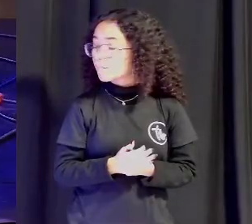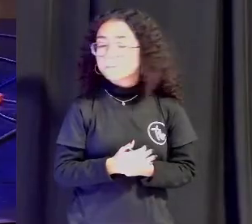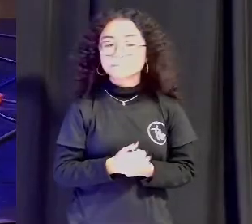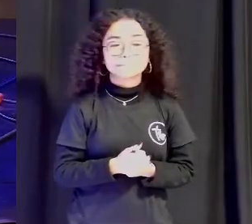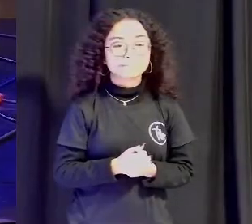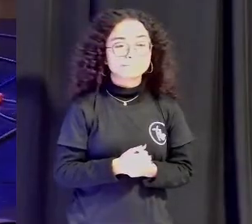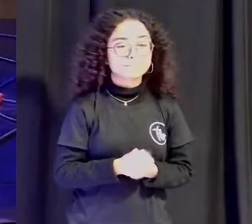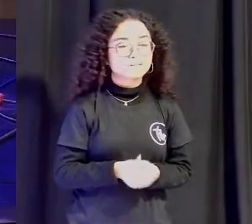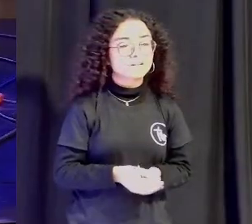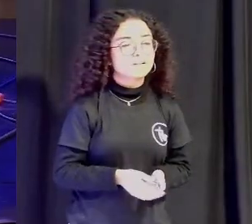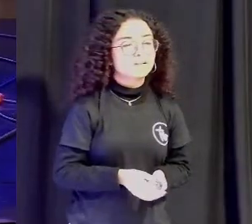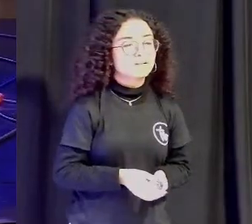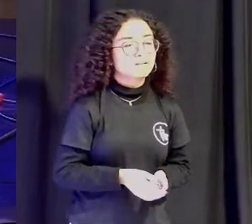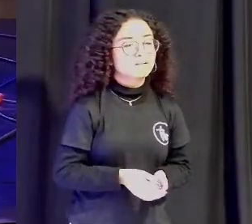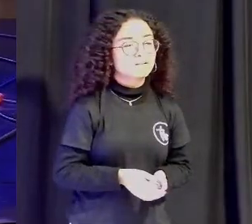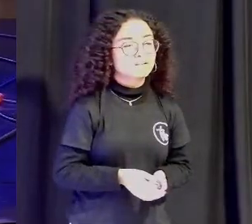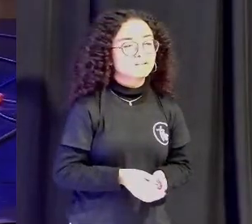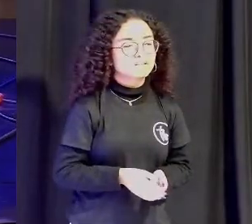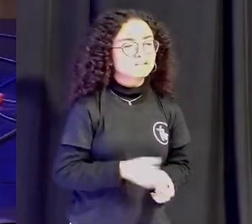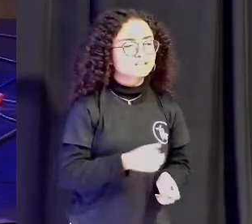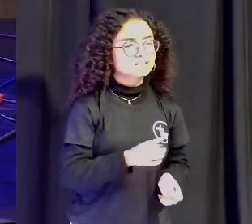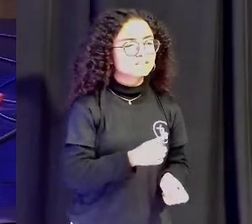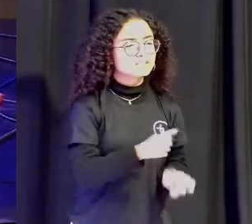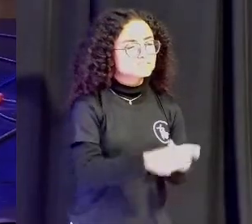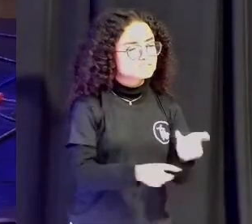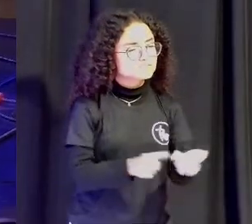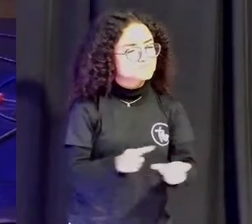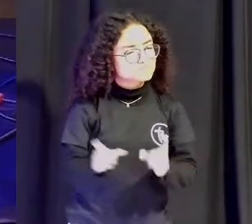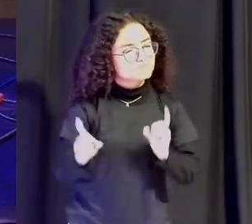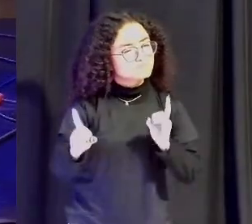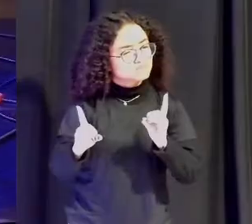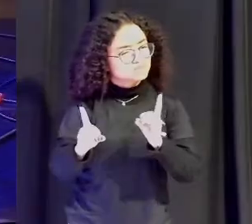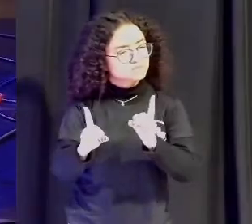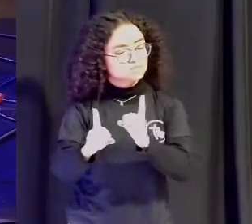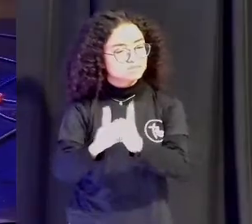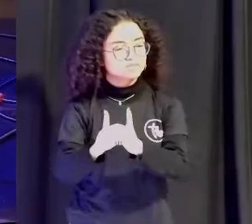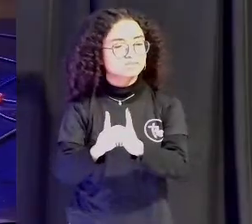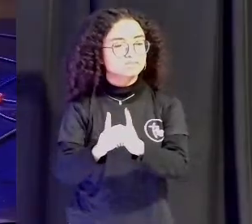que aqueles que se aproximaram de Ti um dia,